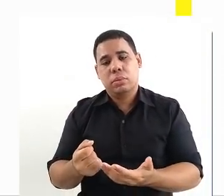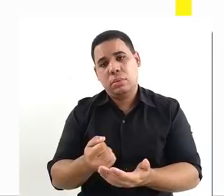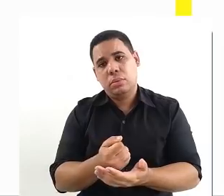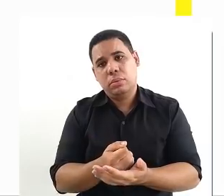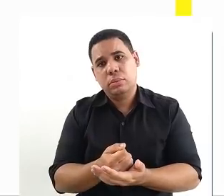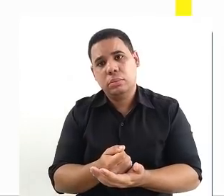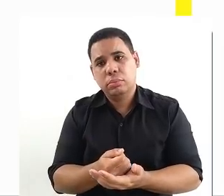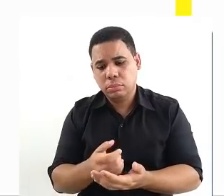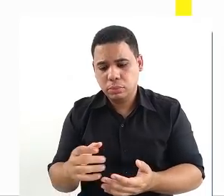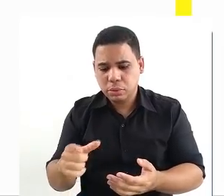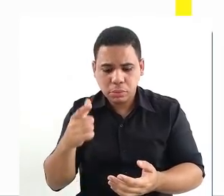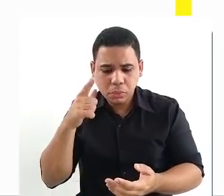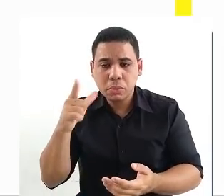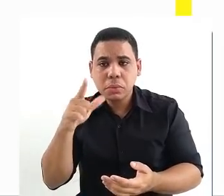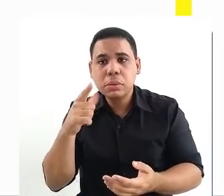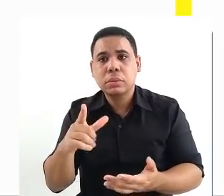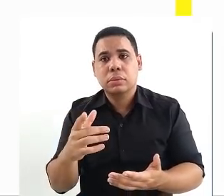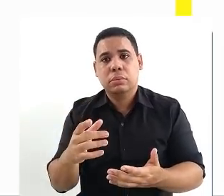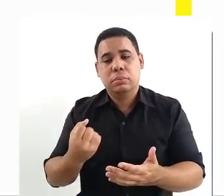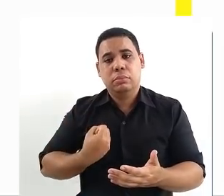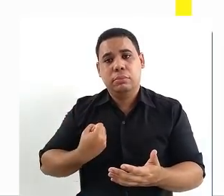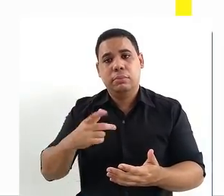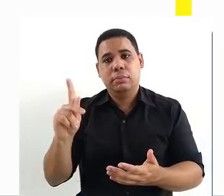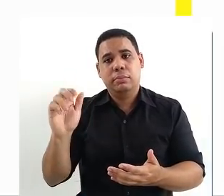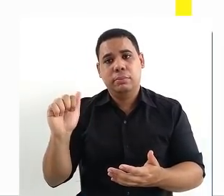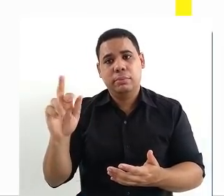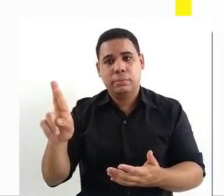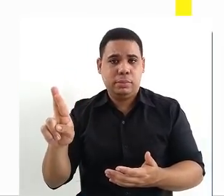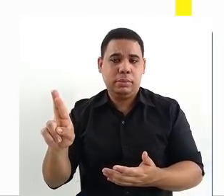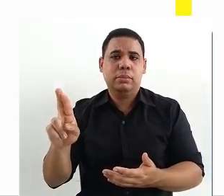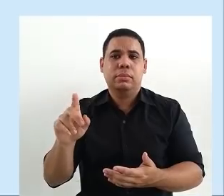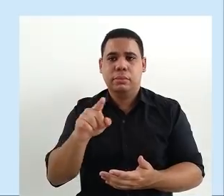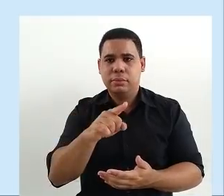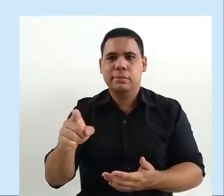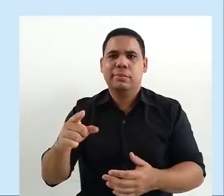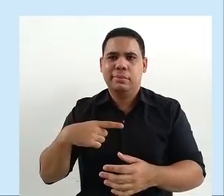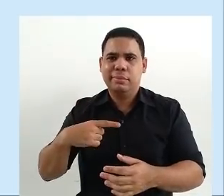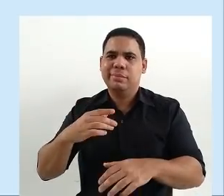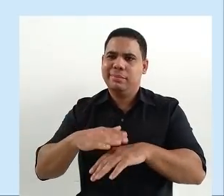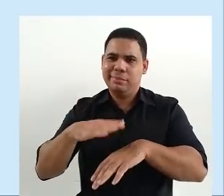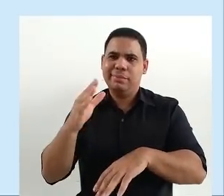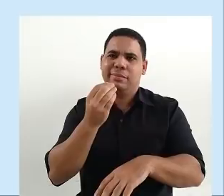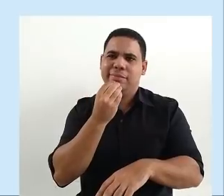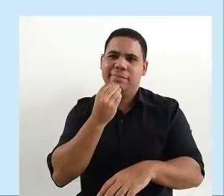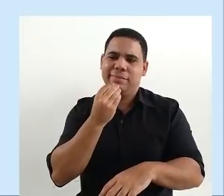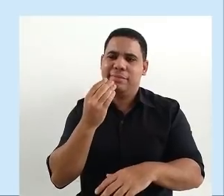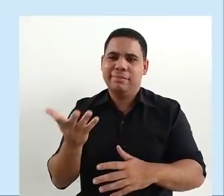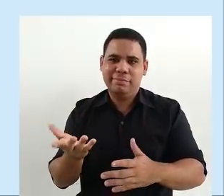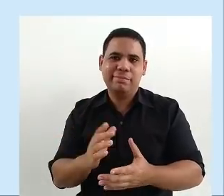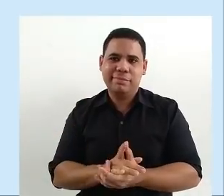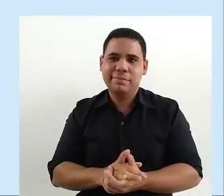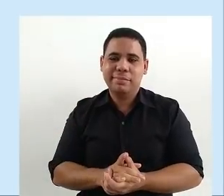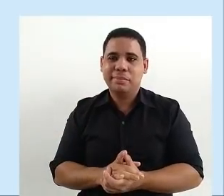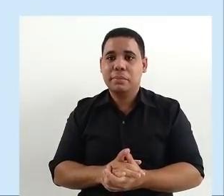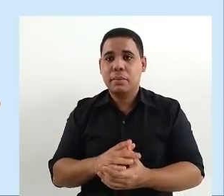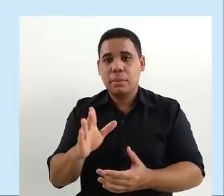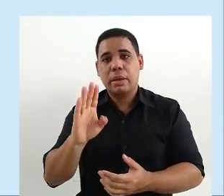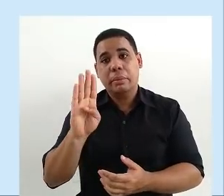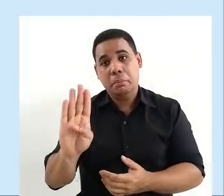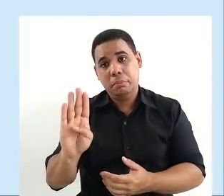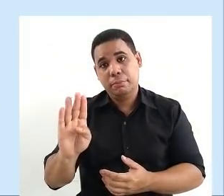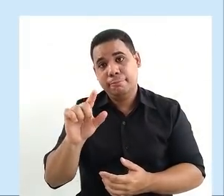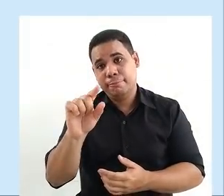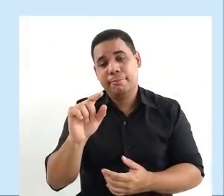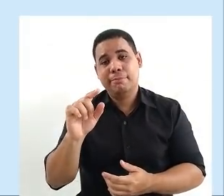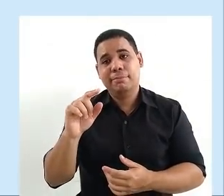ou de eu sortear um número maior que 8? Então, você já consegue comparar os números. Lógico, sortear um número par a gente tem metade das chances,